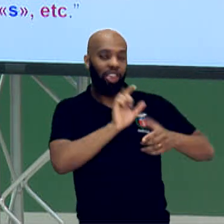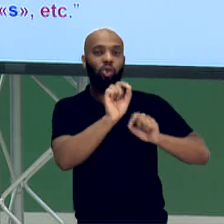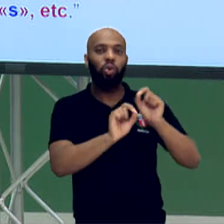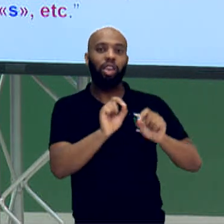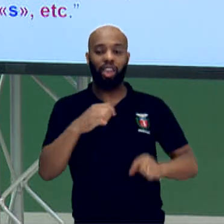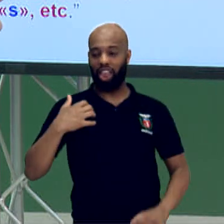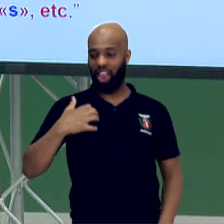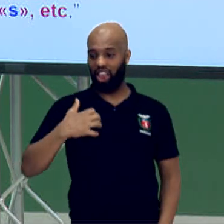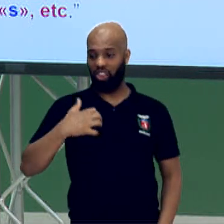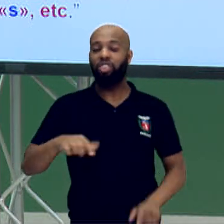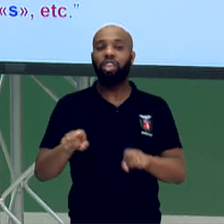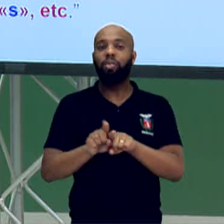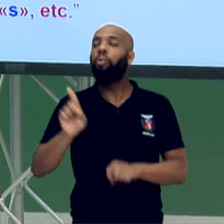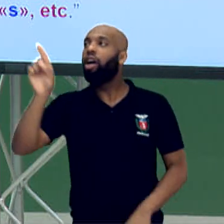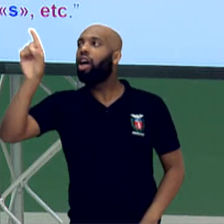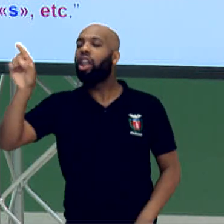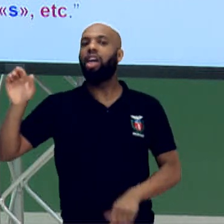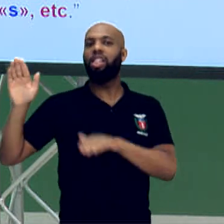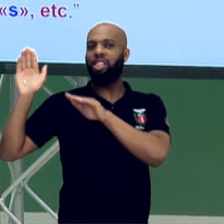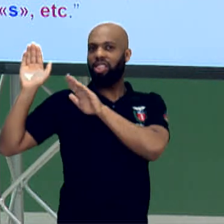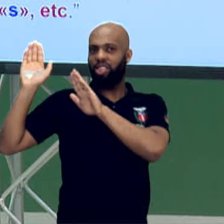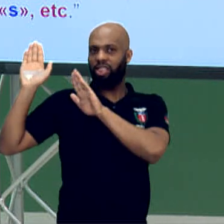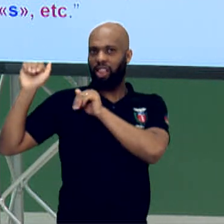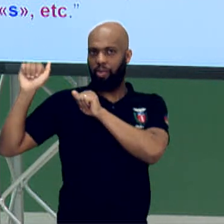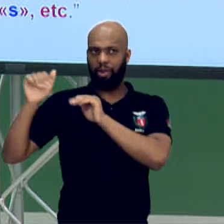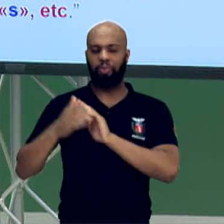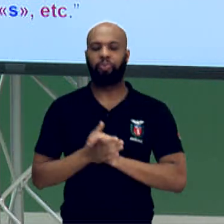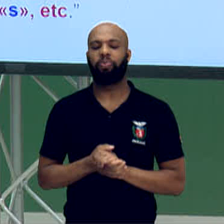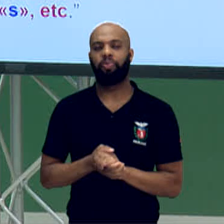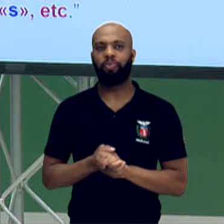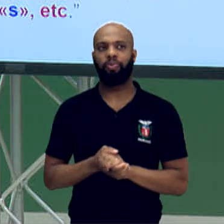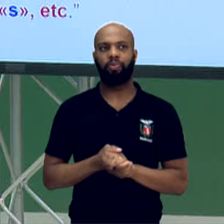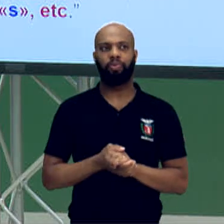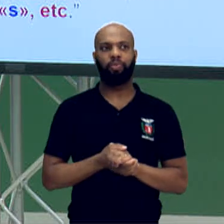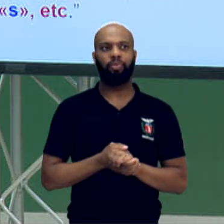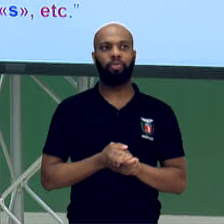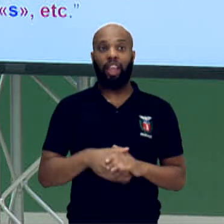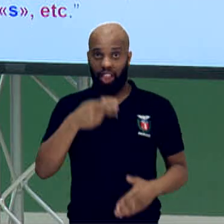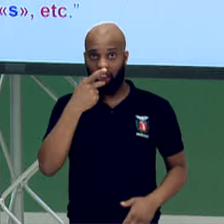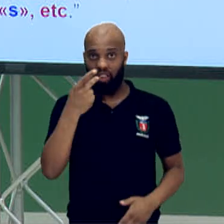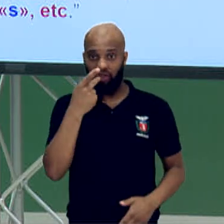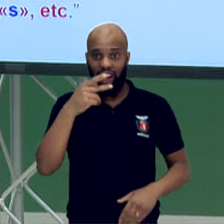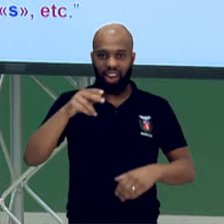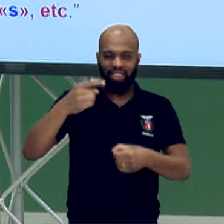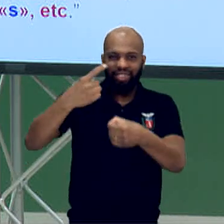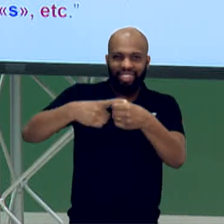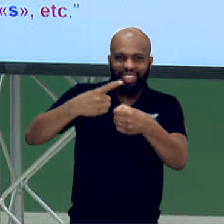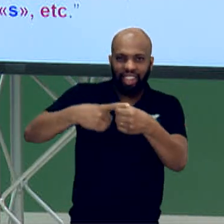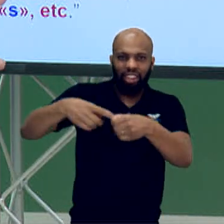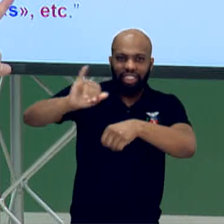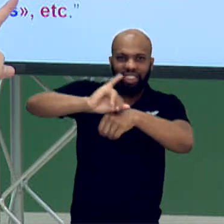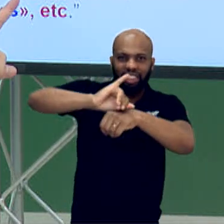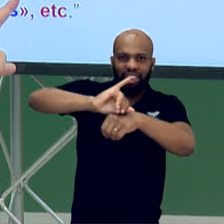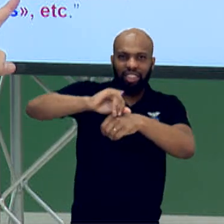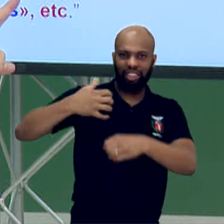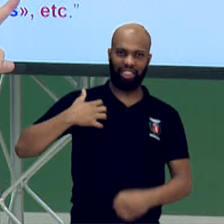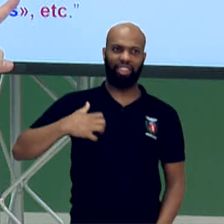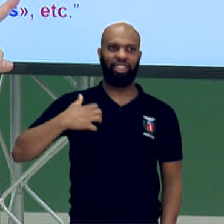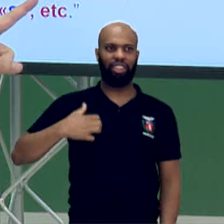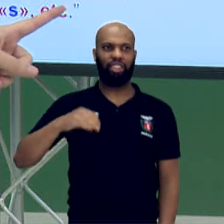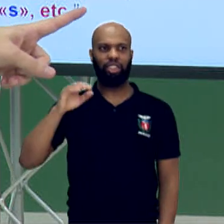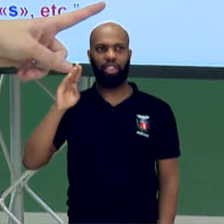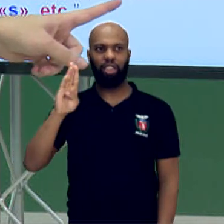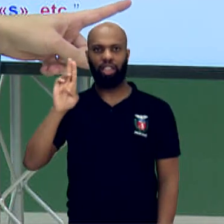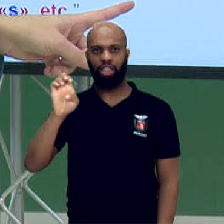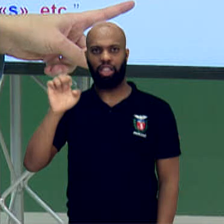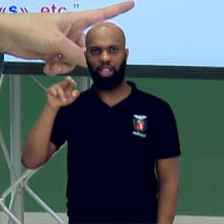Espanha. Pronunciamos, e olha, ele está deixando bem marcadinho, em Buenos Aires, a capital da Argentina, ele fonema EIE,